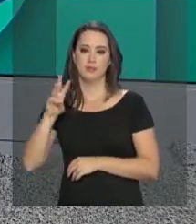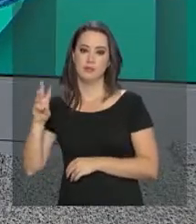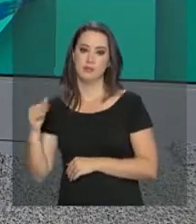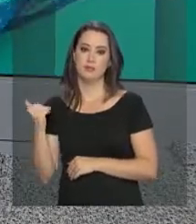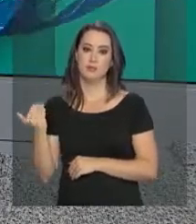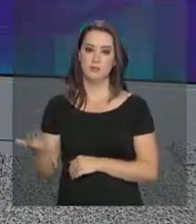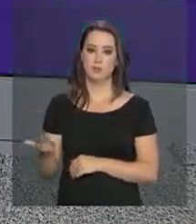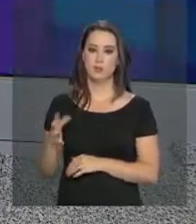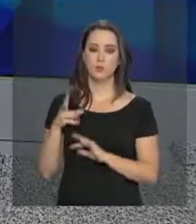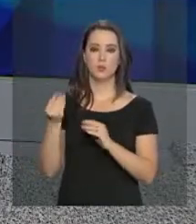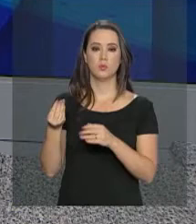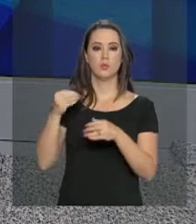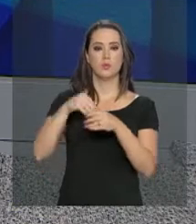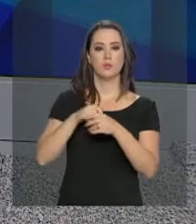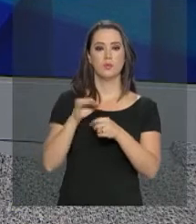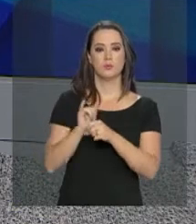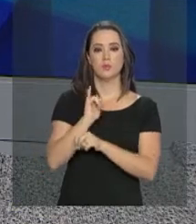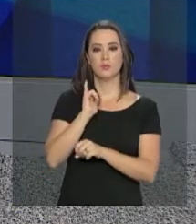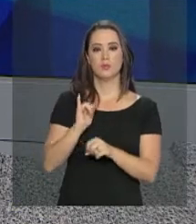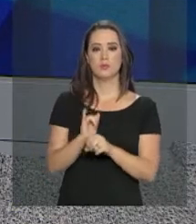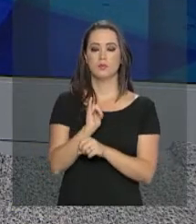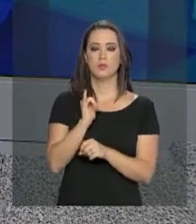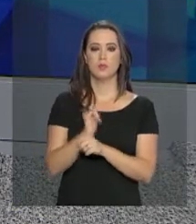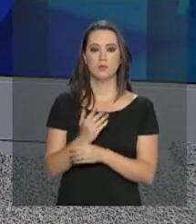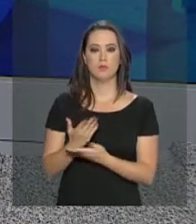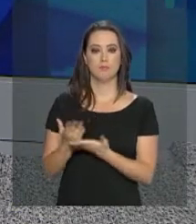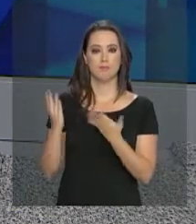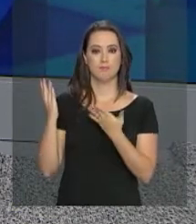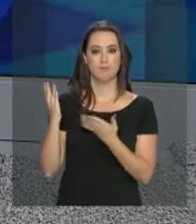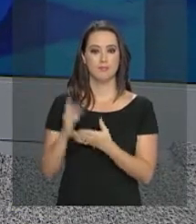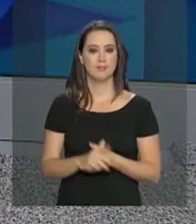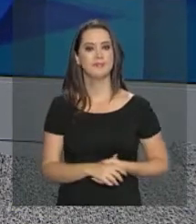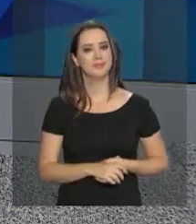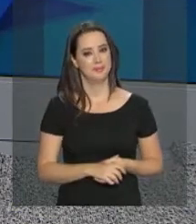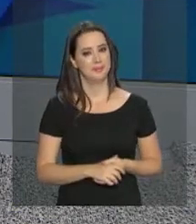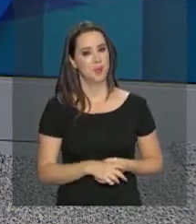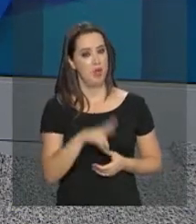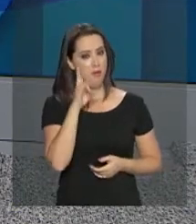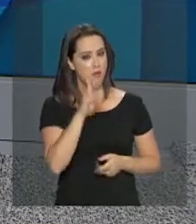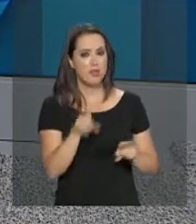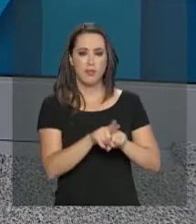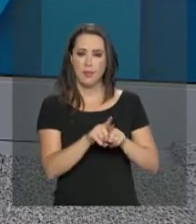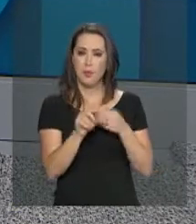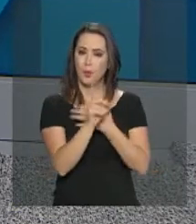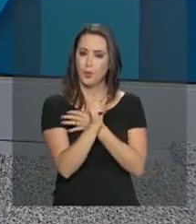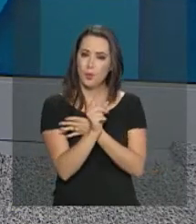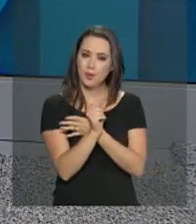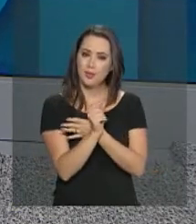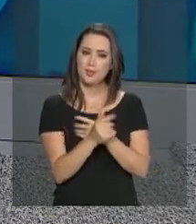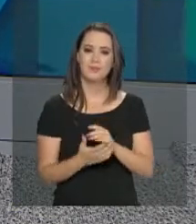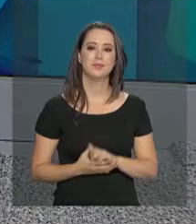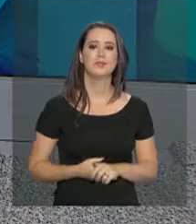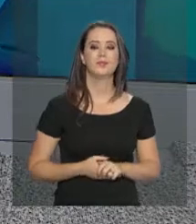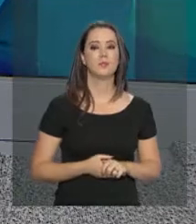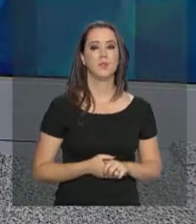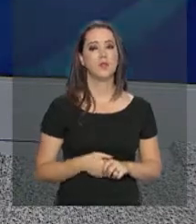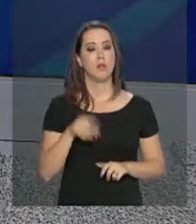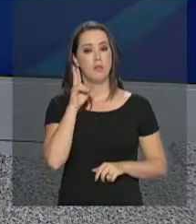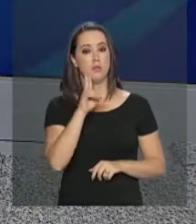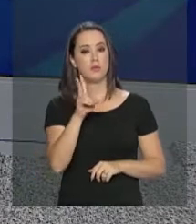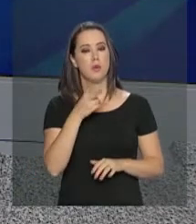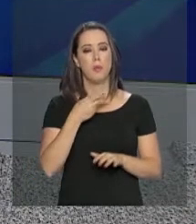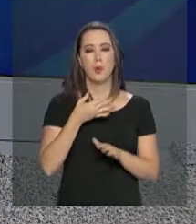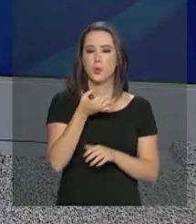site da nbr todas as reportagens estão em nosso canal no youtube acesse também o nosso perfil no twitter você pode